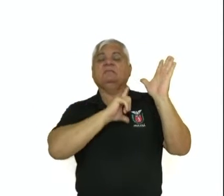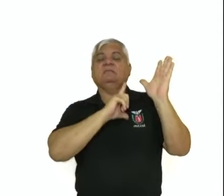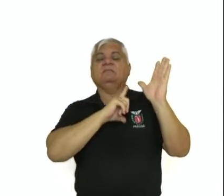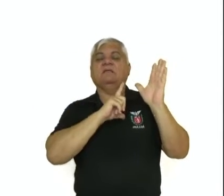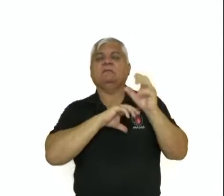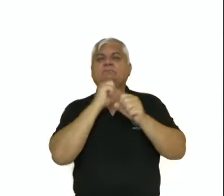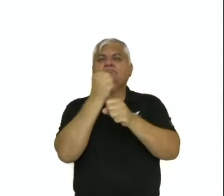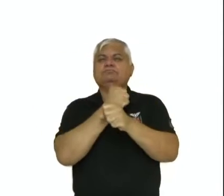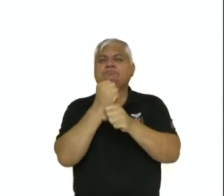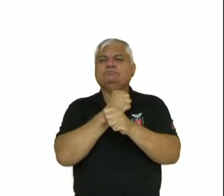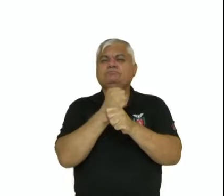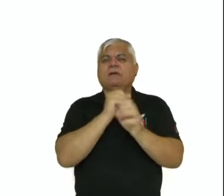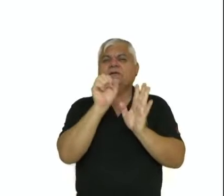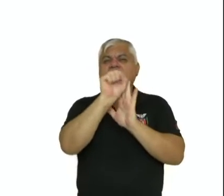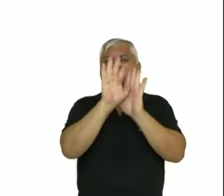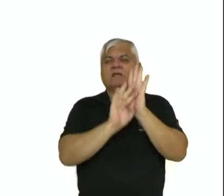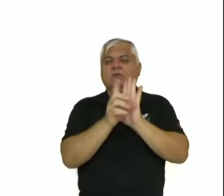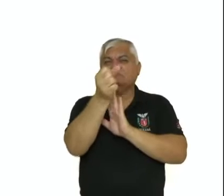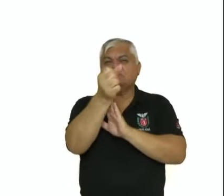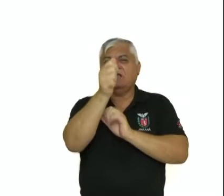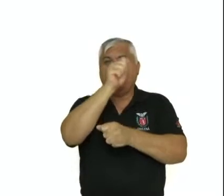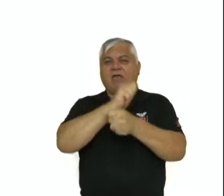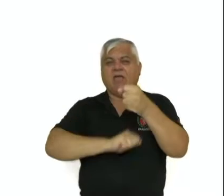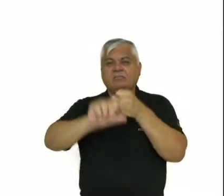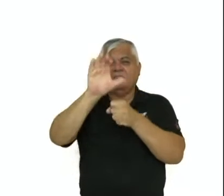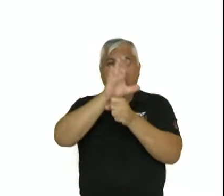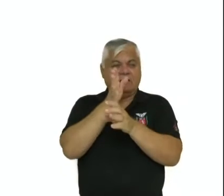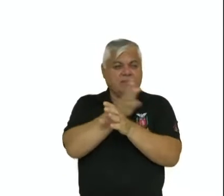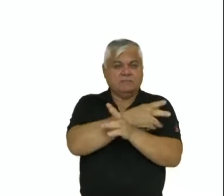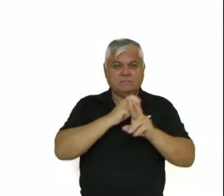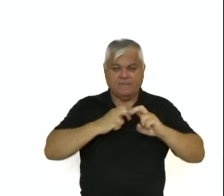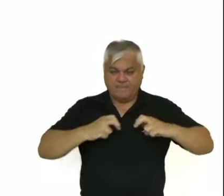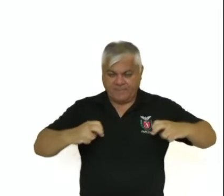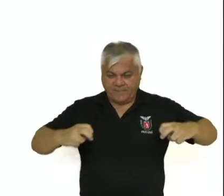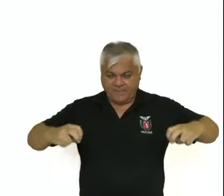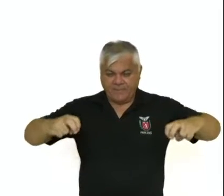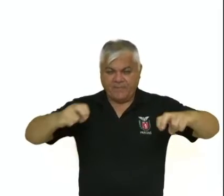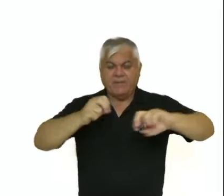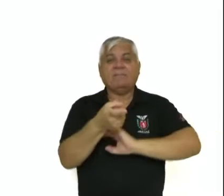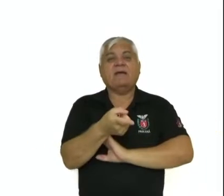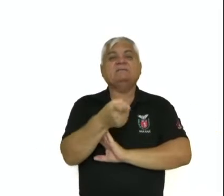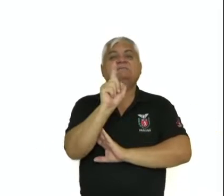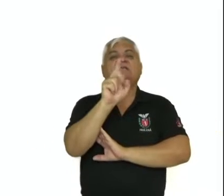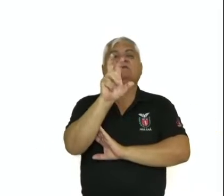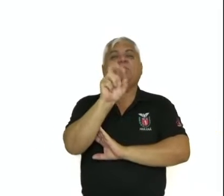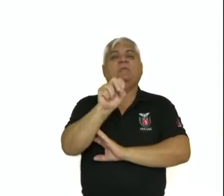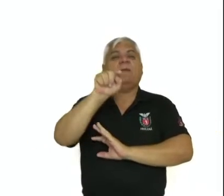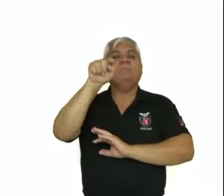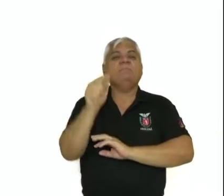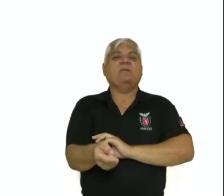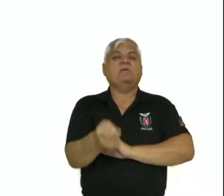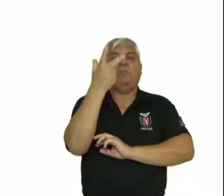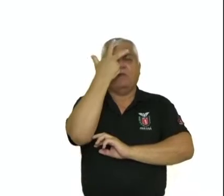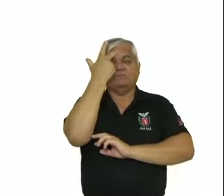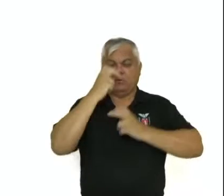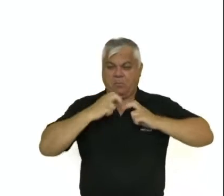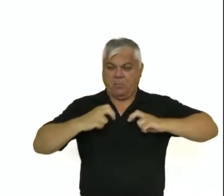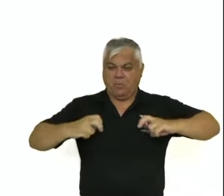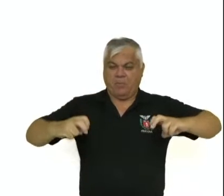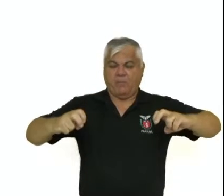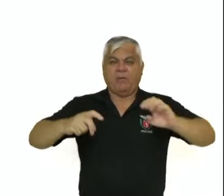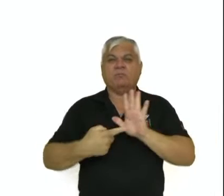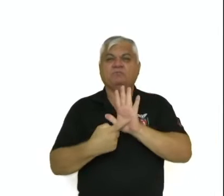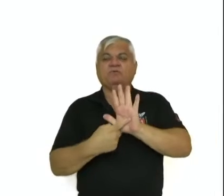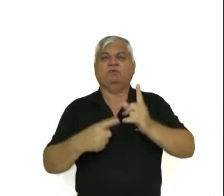século 6 a.C. A arquibancada era para até 150 mil espectadores, onde se realizavam apresentações de